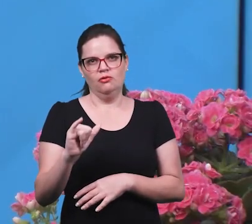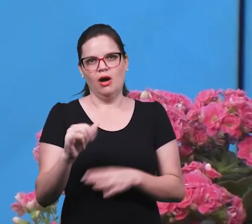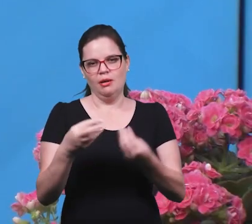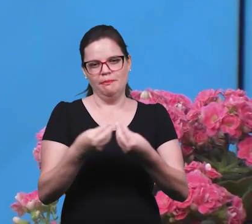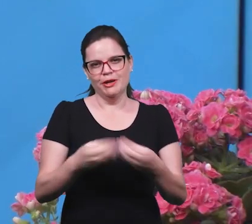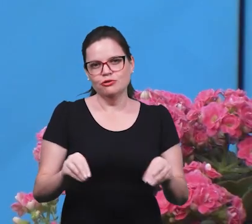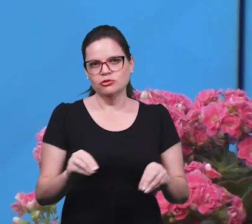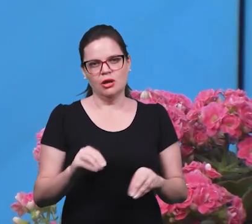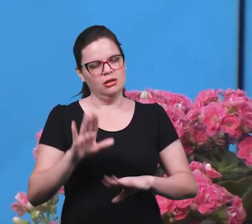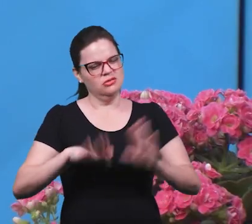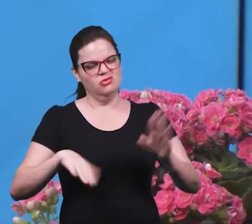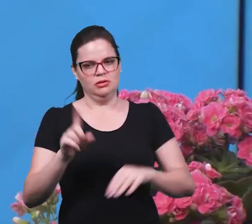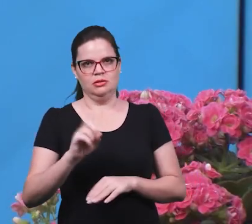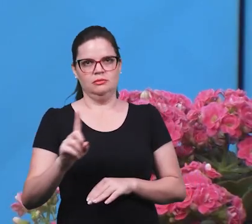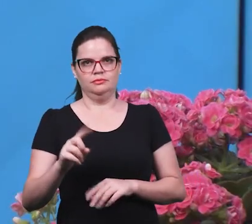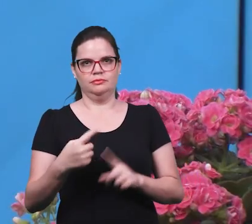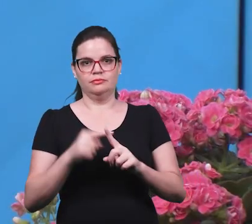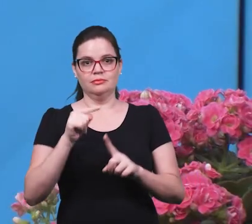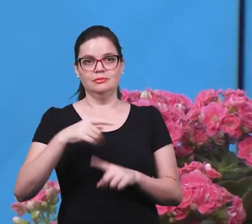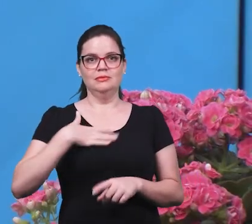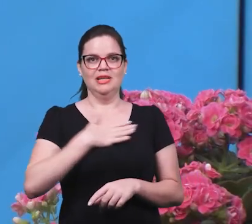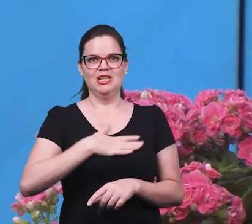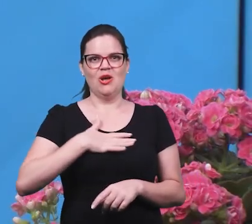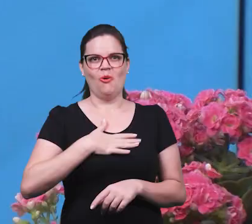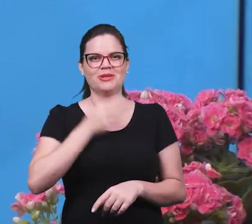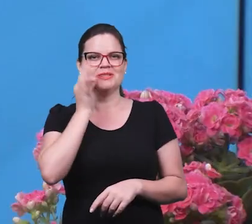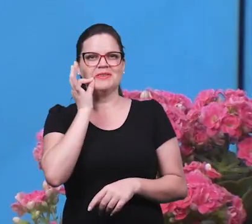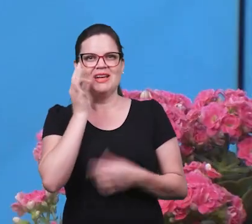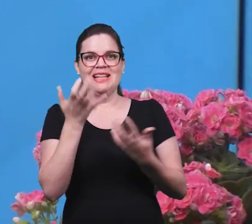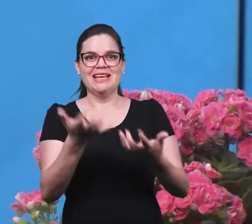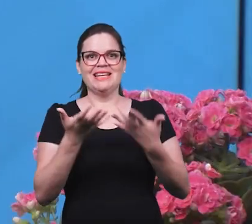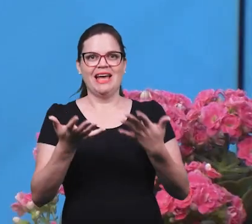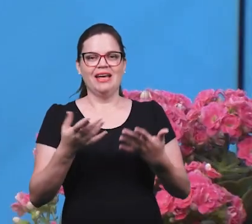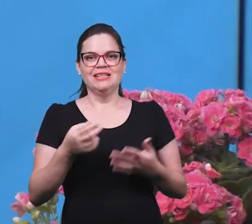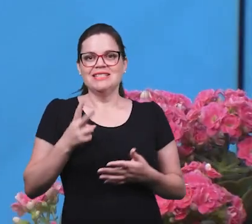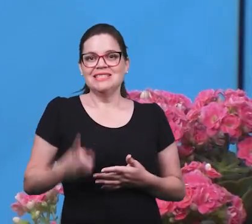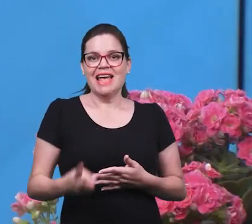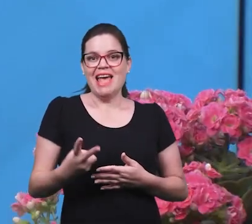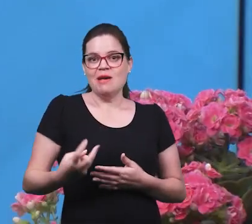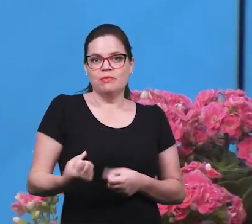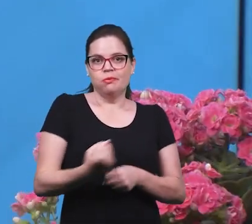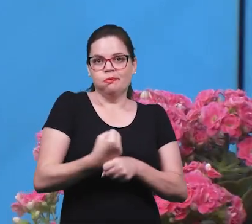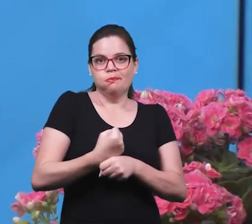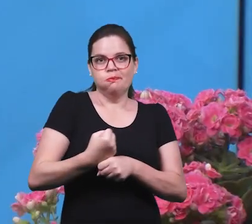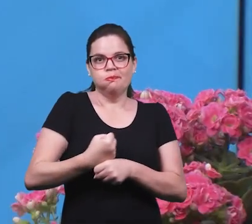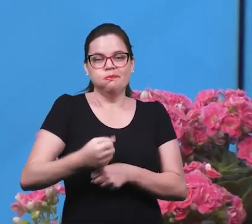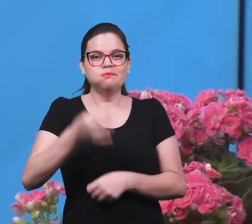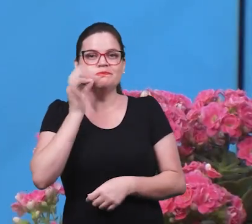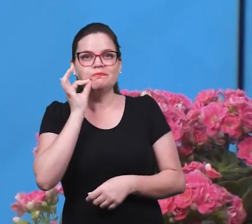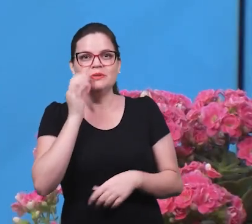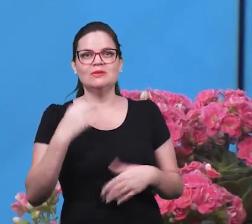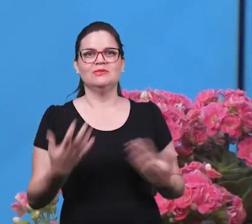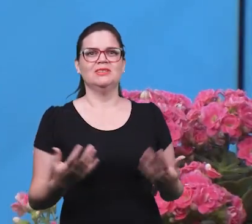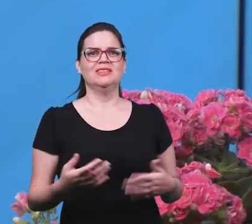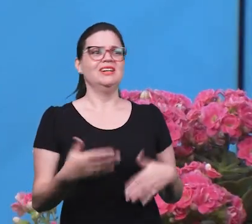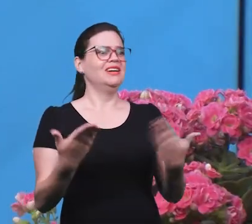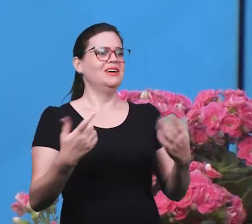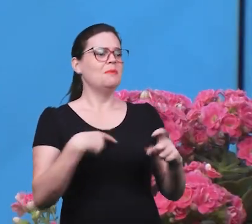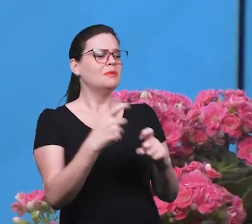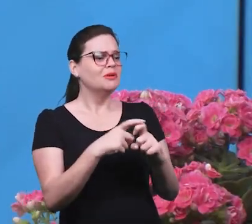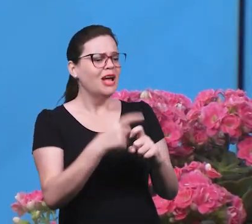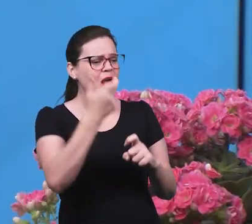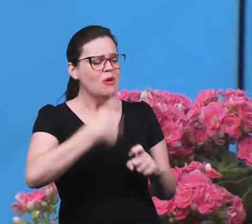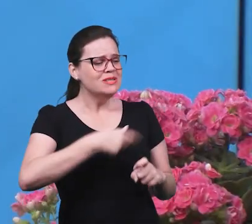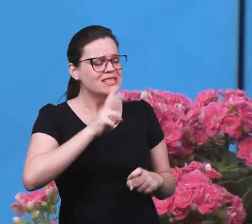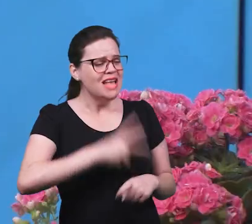paciente, Aham, né? Às vezes ele gosta muito e quer tomar o aham, café, tomou a vida toda. Quantos pacientes eu falo isso para mim? Falo assim, eu tomei a vida